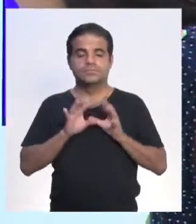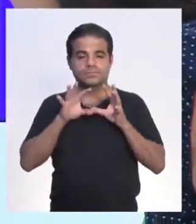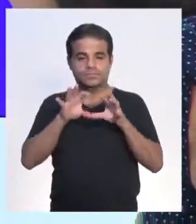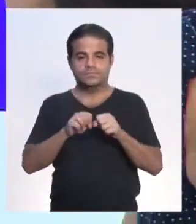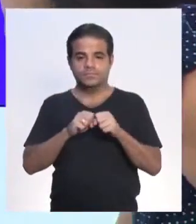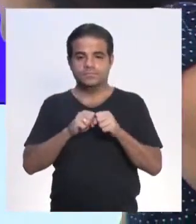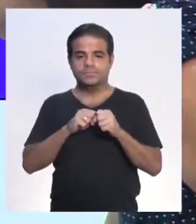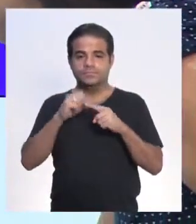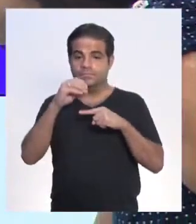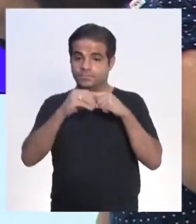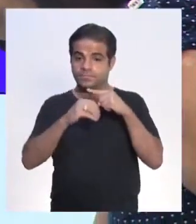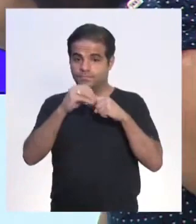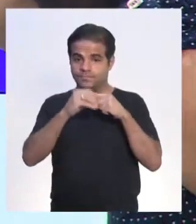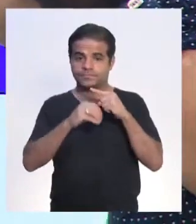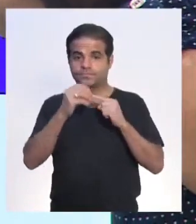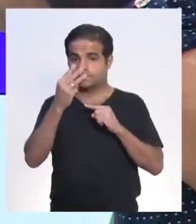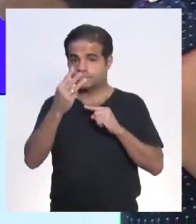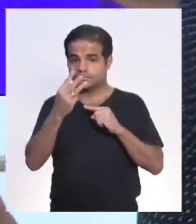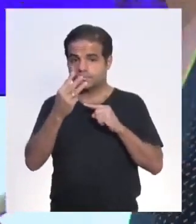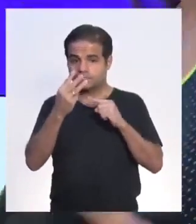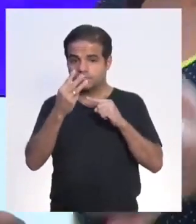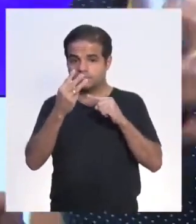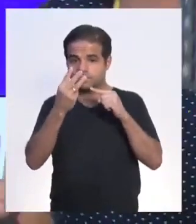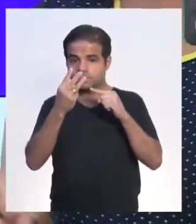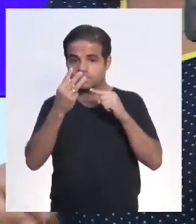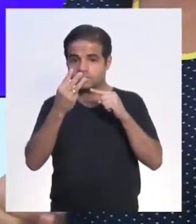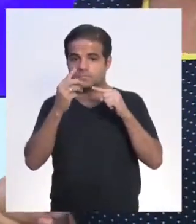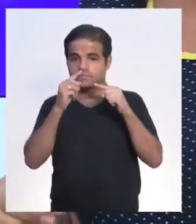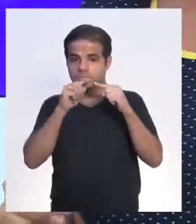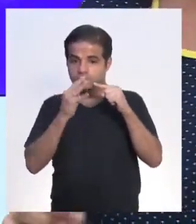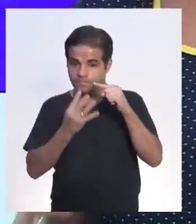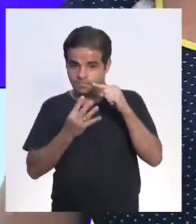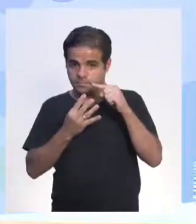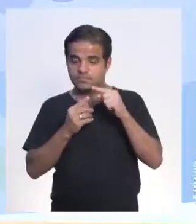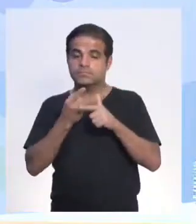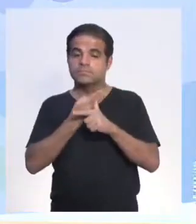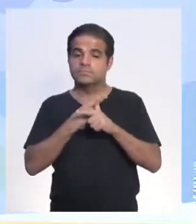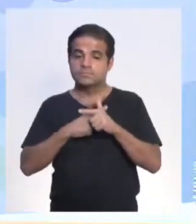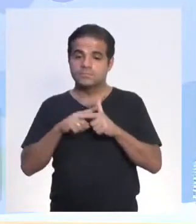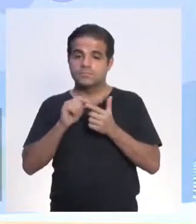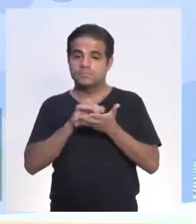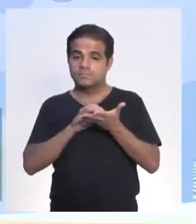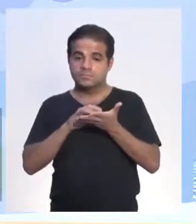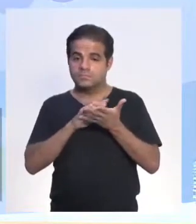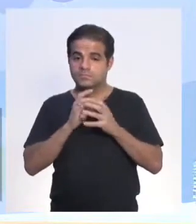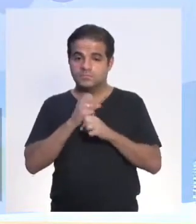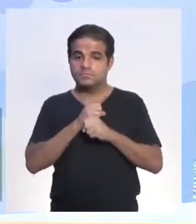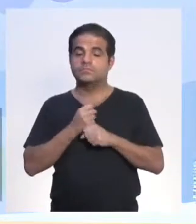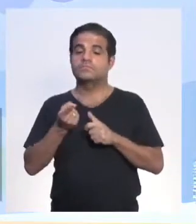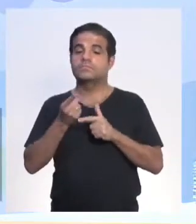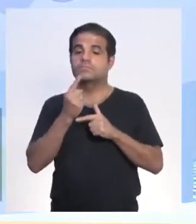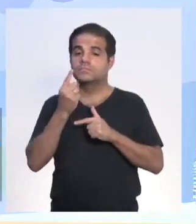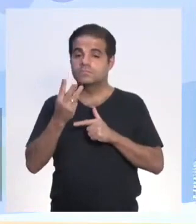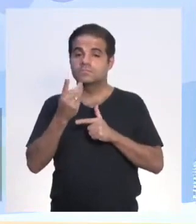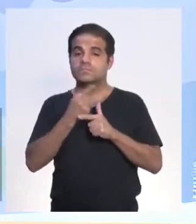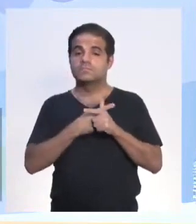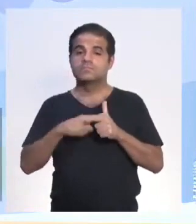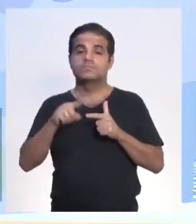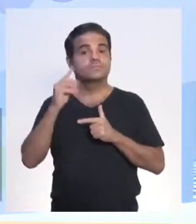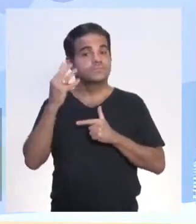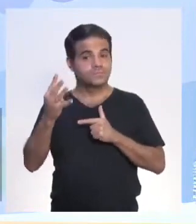a fração 3 quartos e vou dividir na calculadora. 3 dividido por